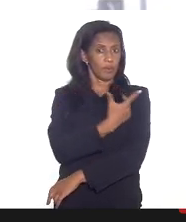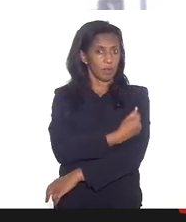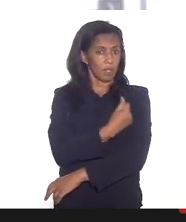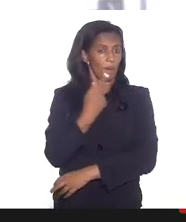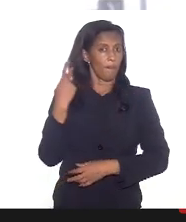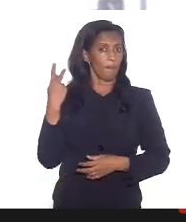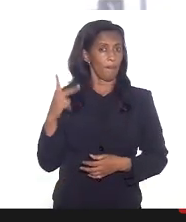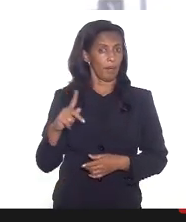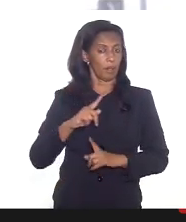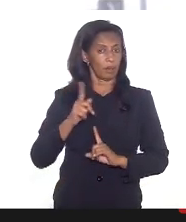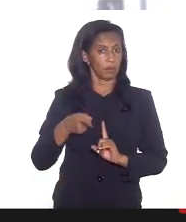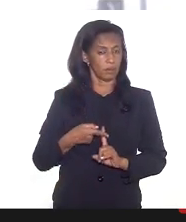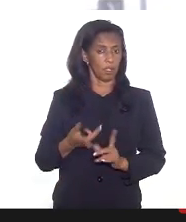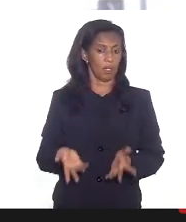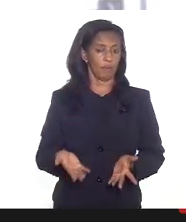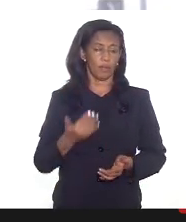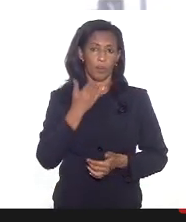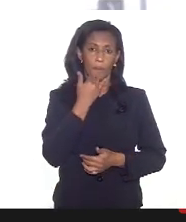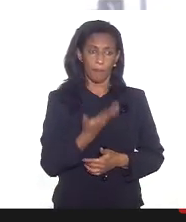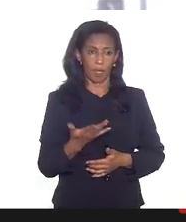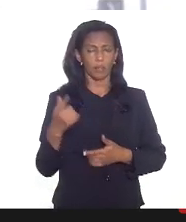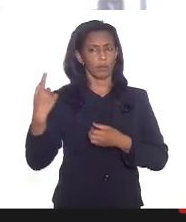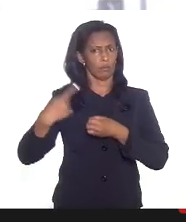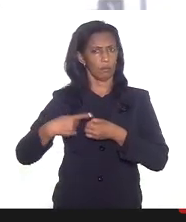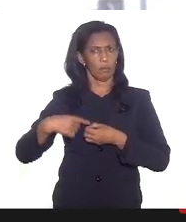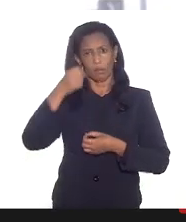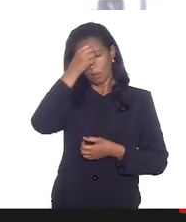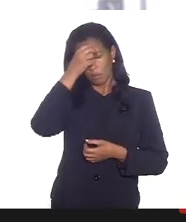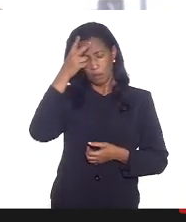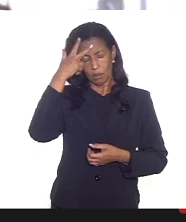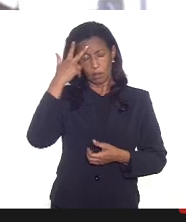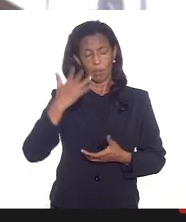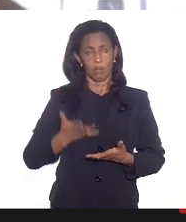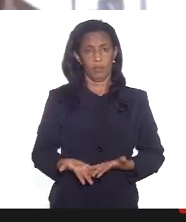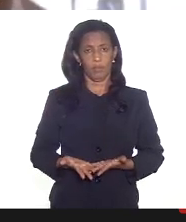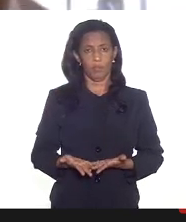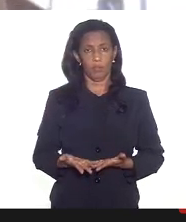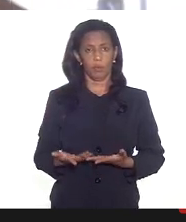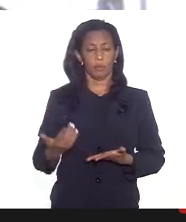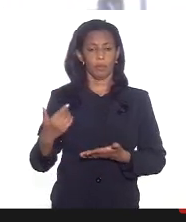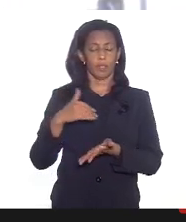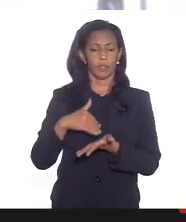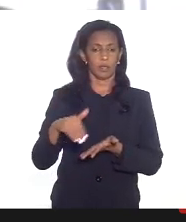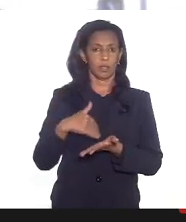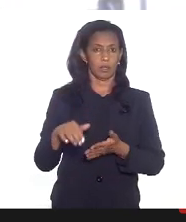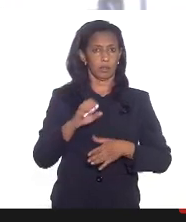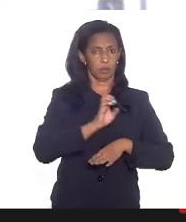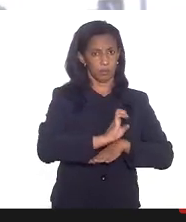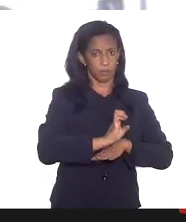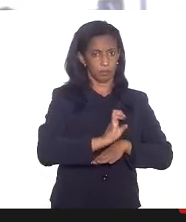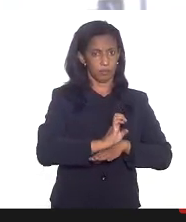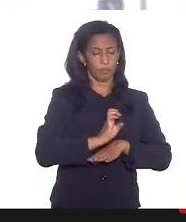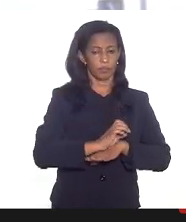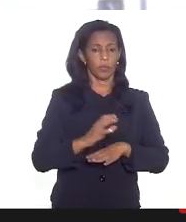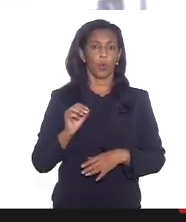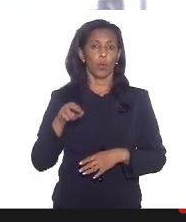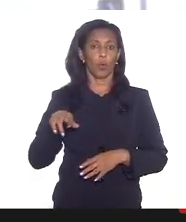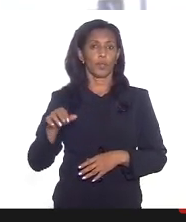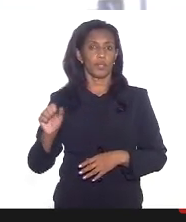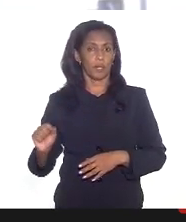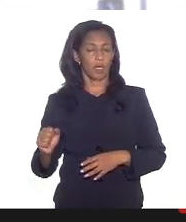para gestantes então eu peço para os municípios é da pressão de coisas para a Secretaria Estadual como pela representação do cociente